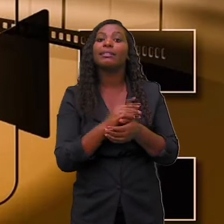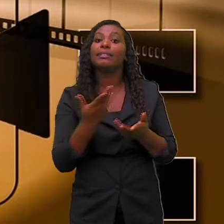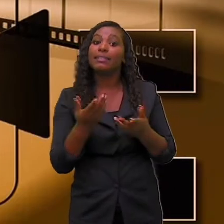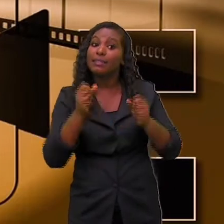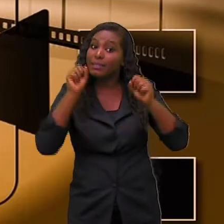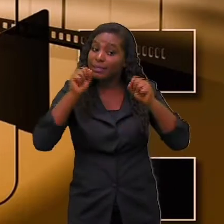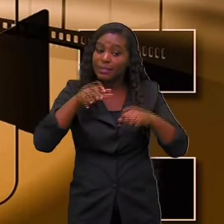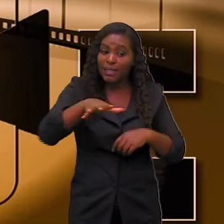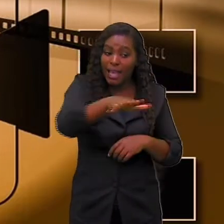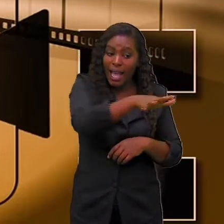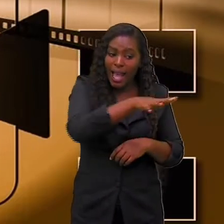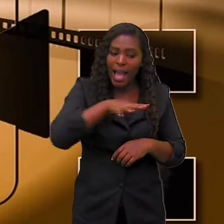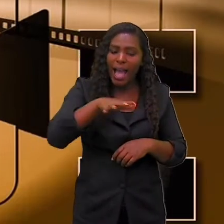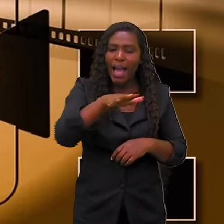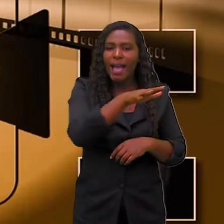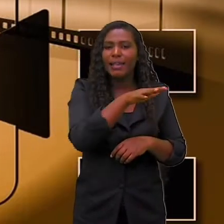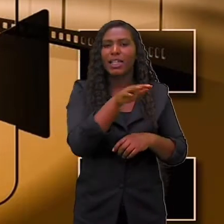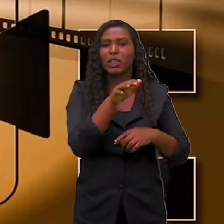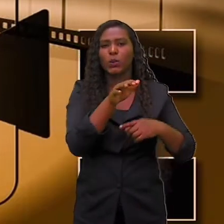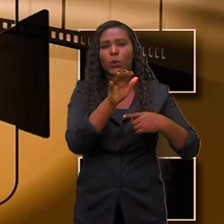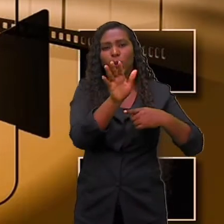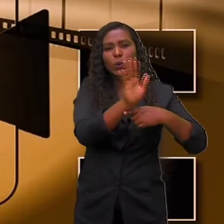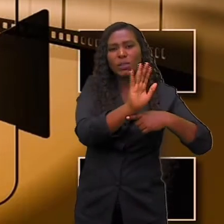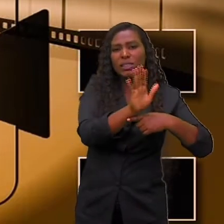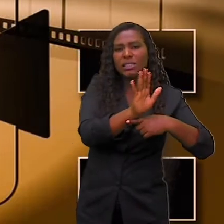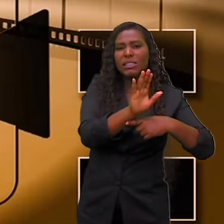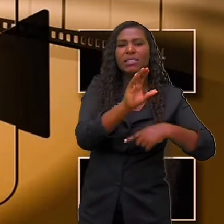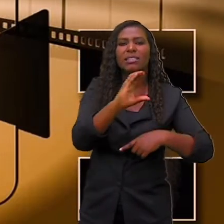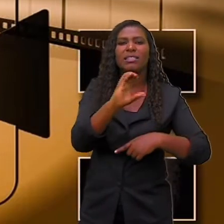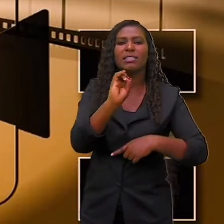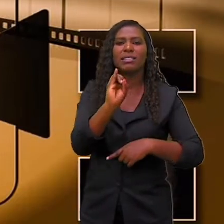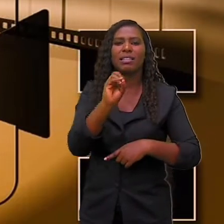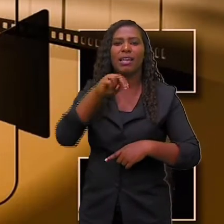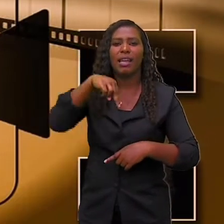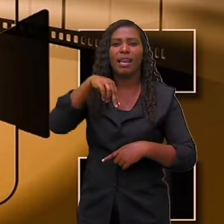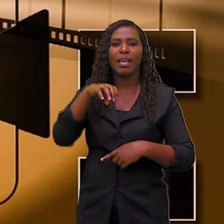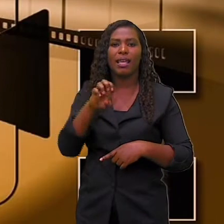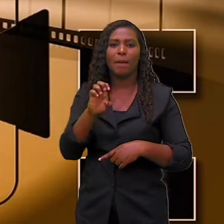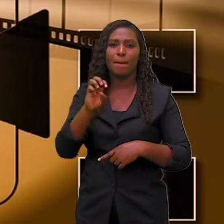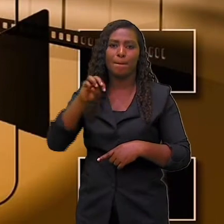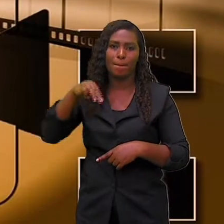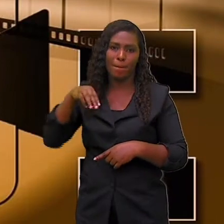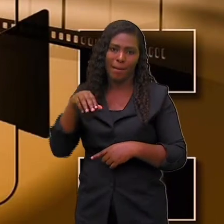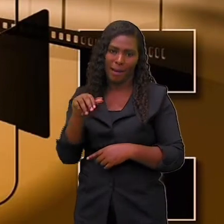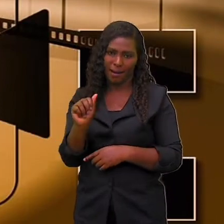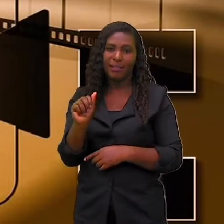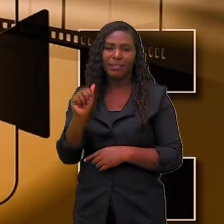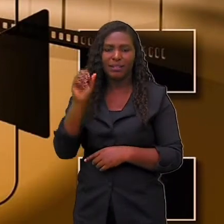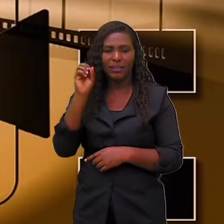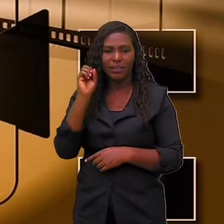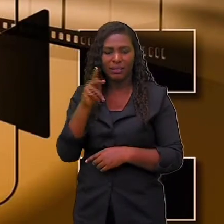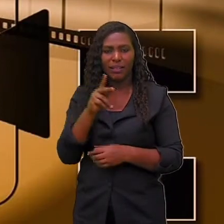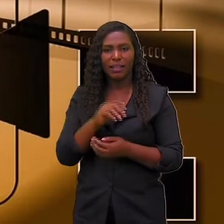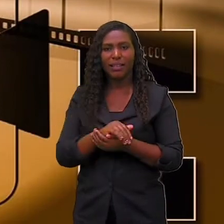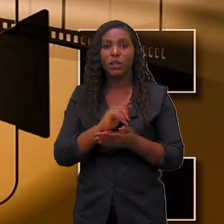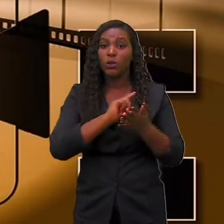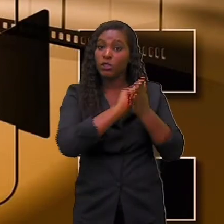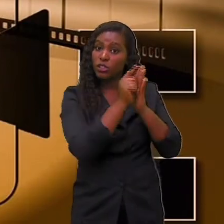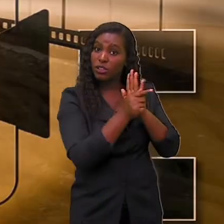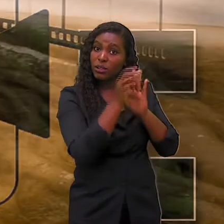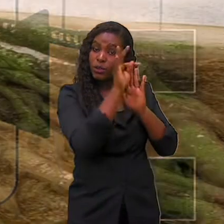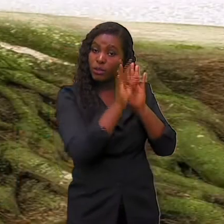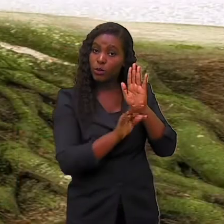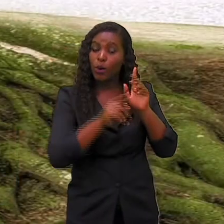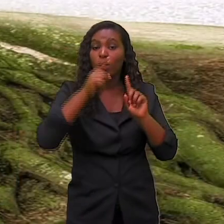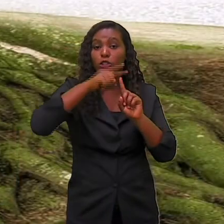cinematográfico e são compostos pelo tipo textual narrativo. Querem outro exemplo? Vamos pensar aqui, deixa eu pensar.